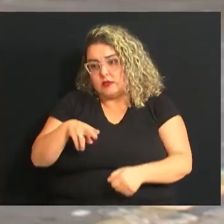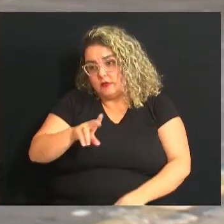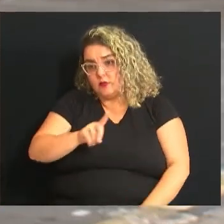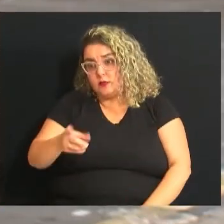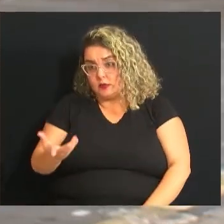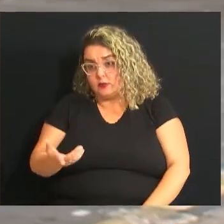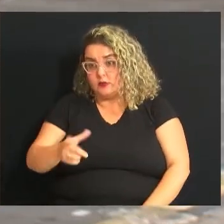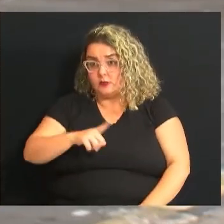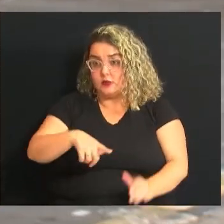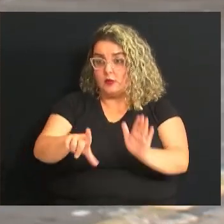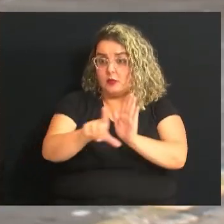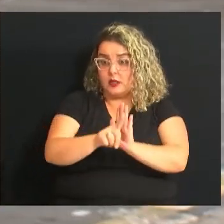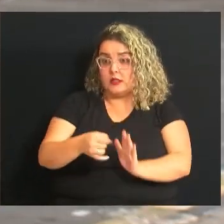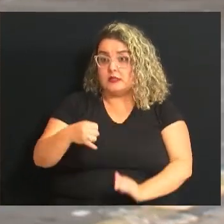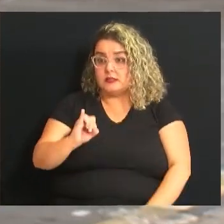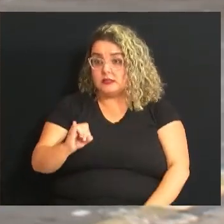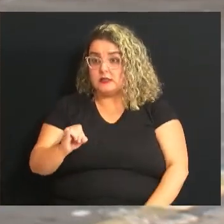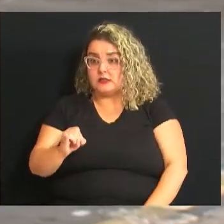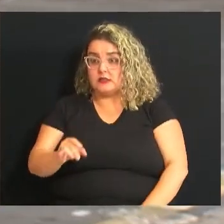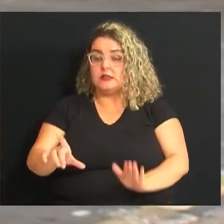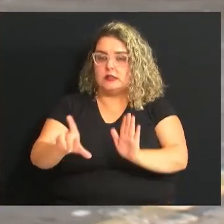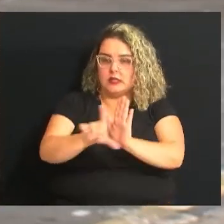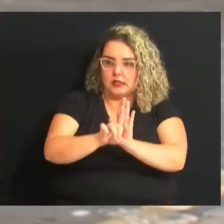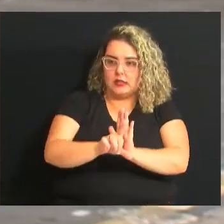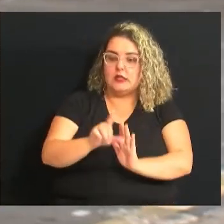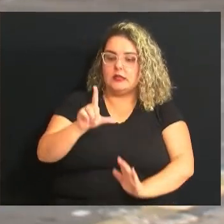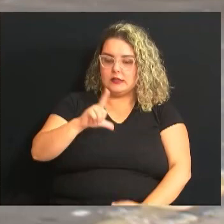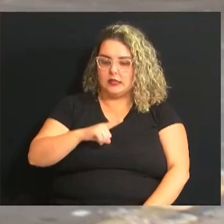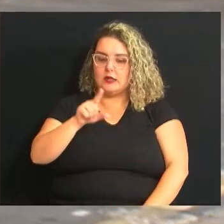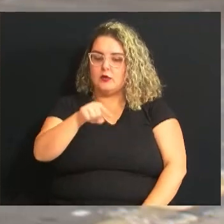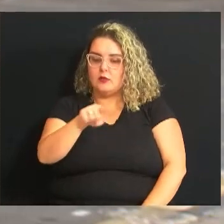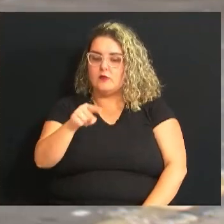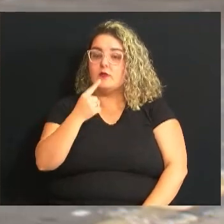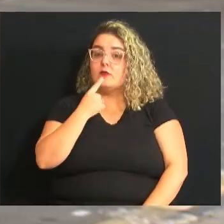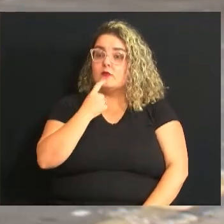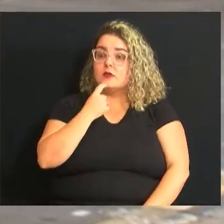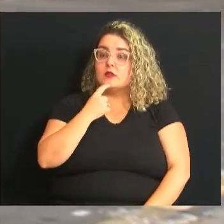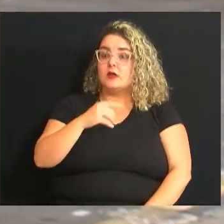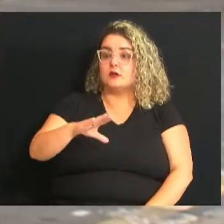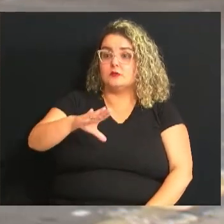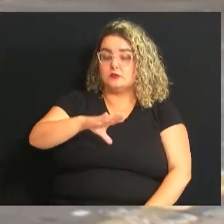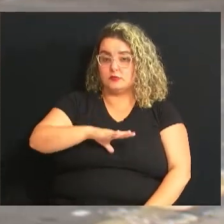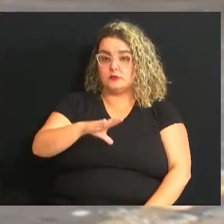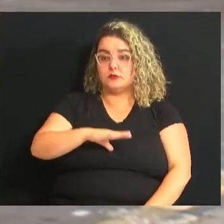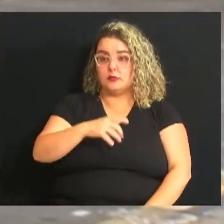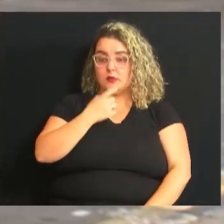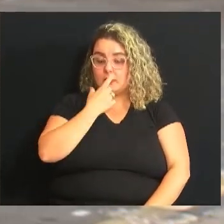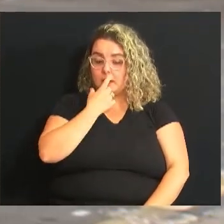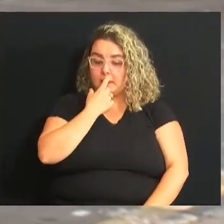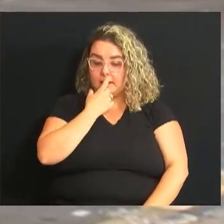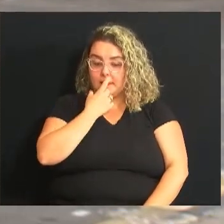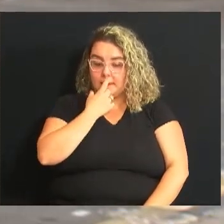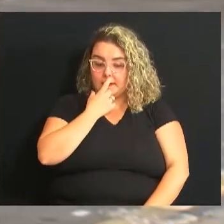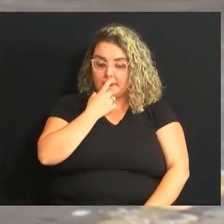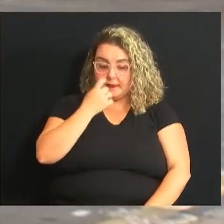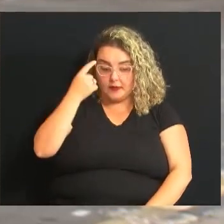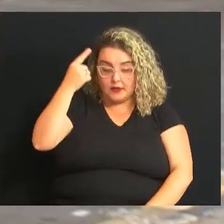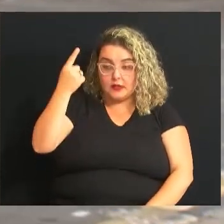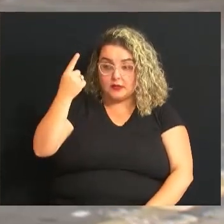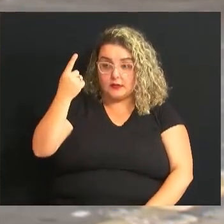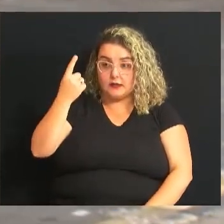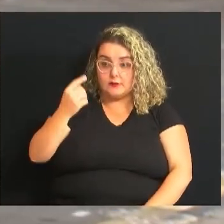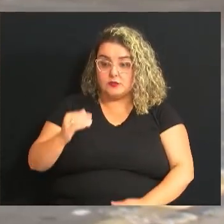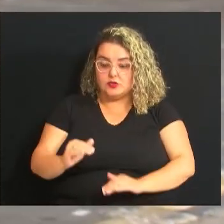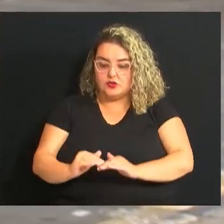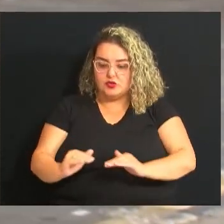necessário ou não ter uma lei e se era necessário, além da lei, ter um feriado municipal. A ideia é que nós pudéssemos,